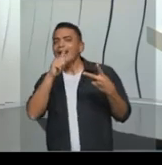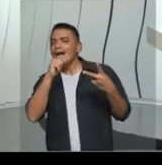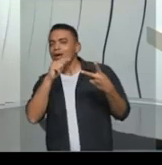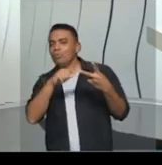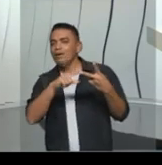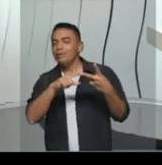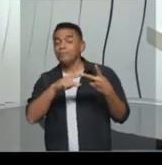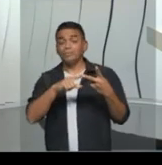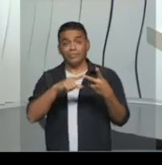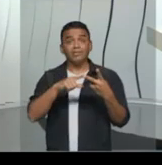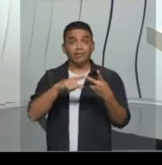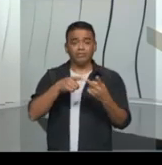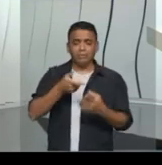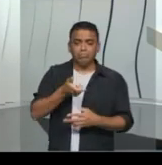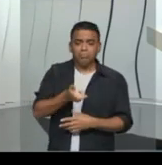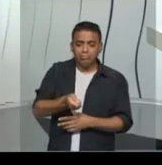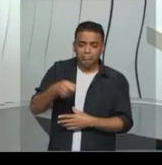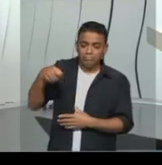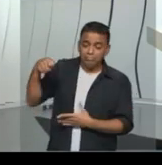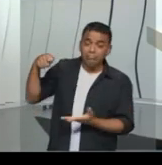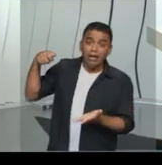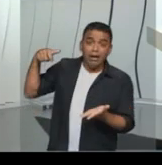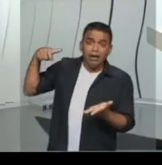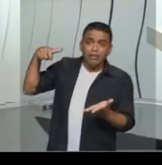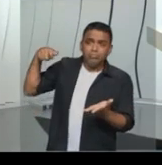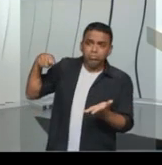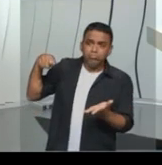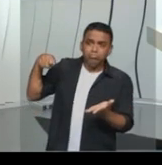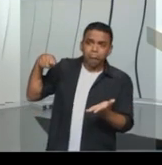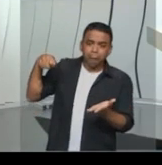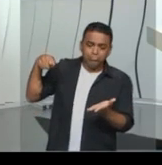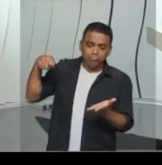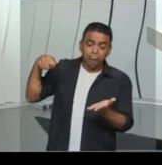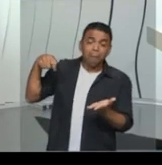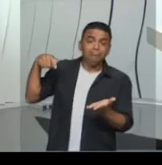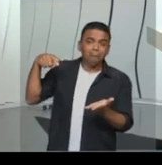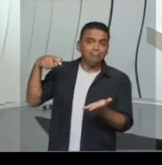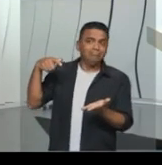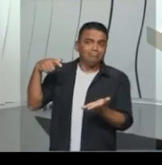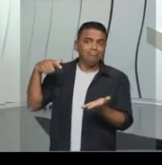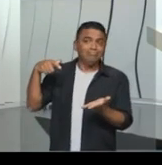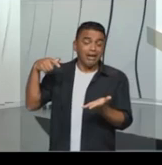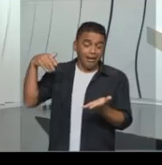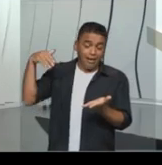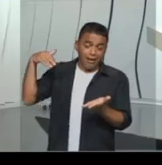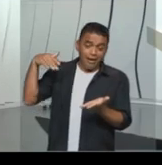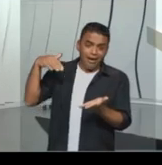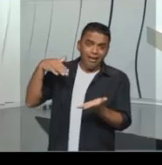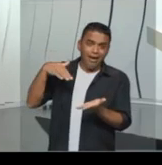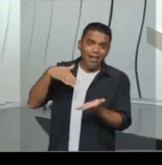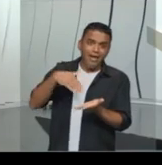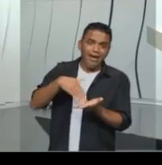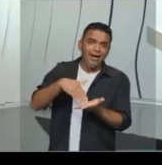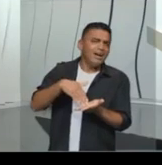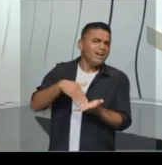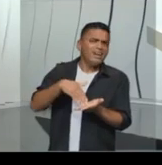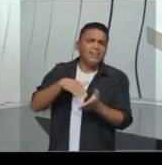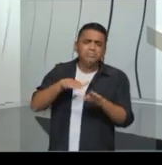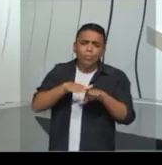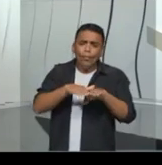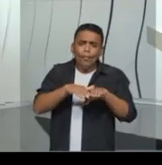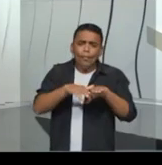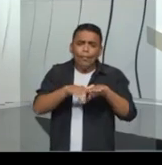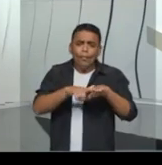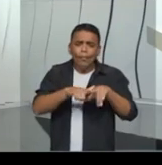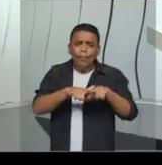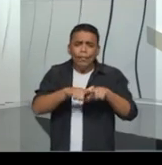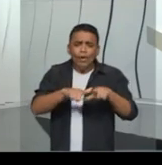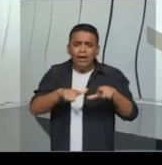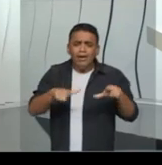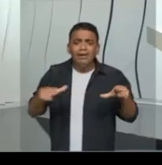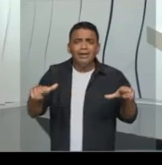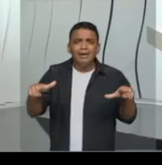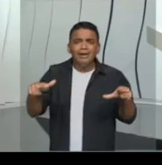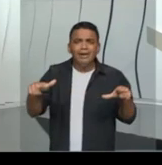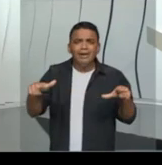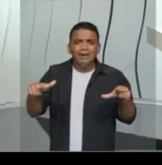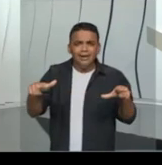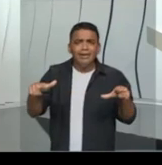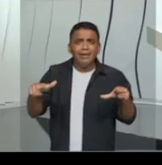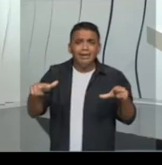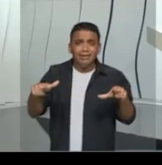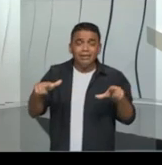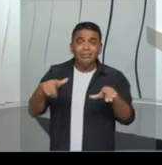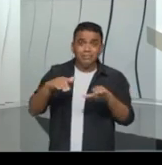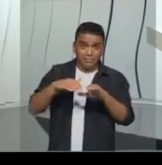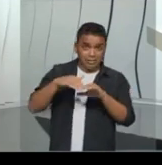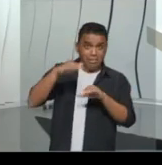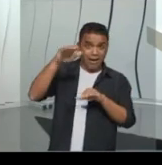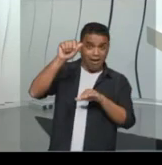um feixe de luz que é ligado em determinado meio, ao chegar na superfície de separação entre os